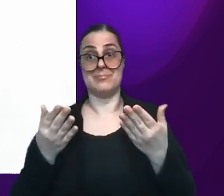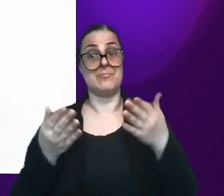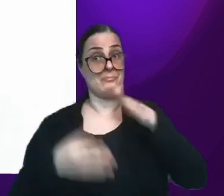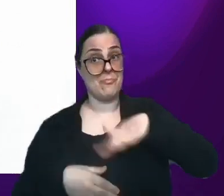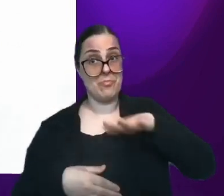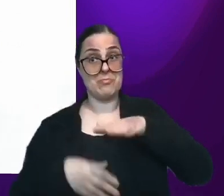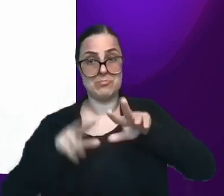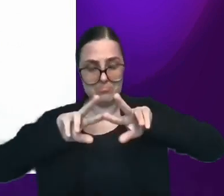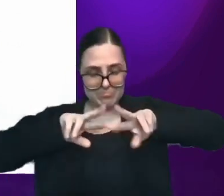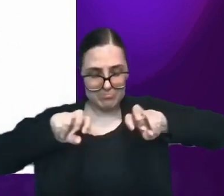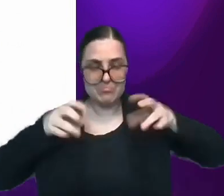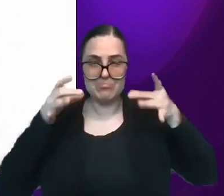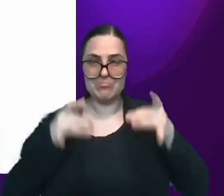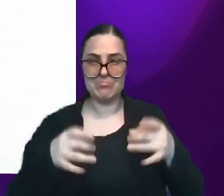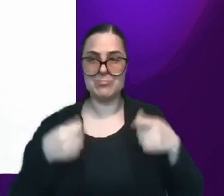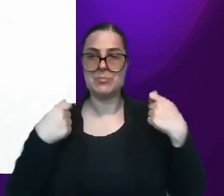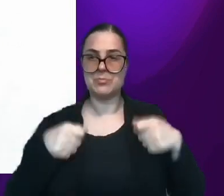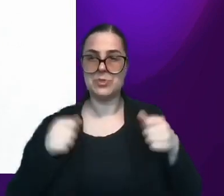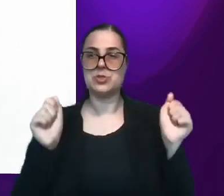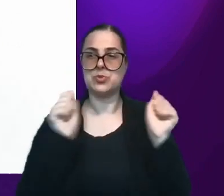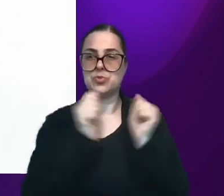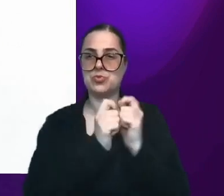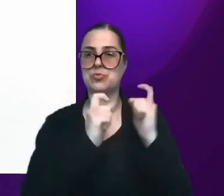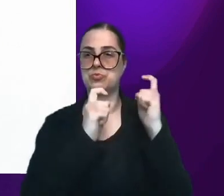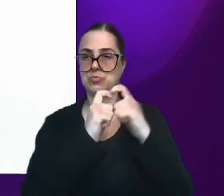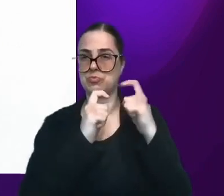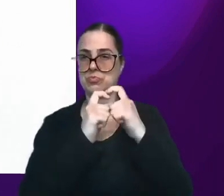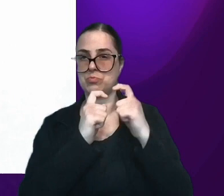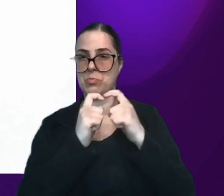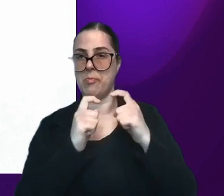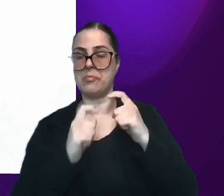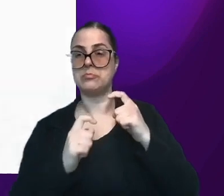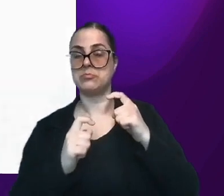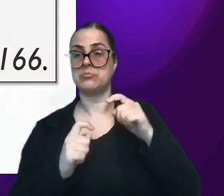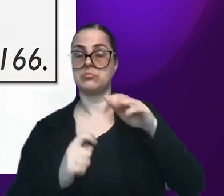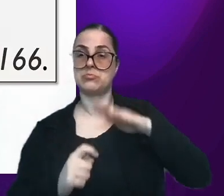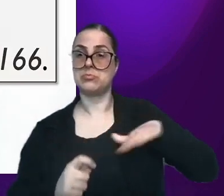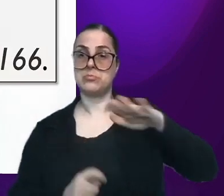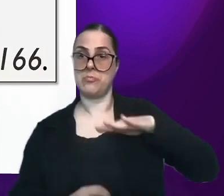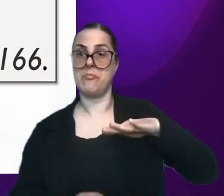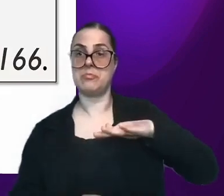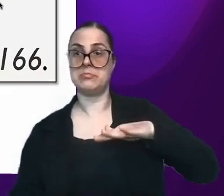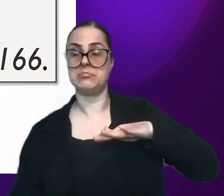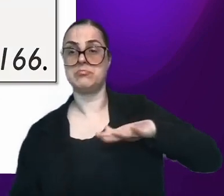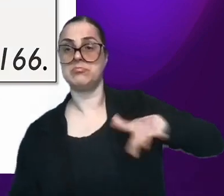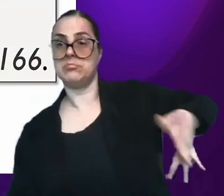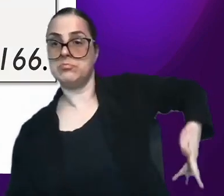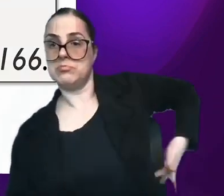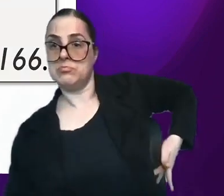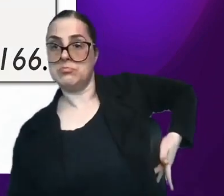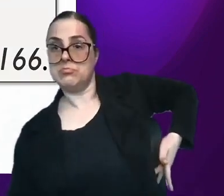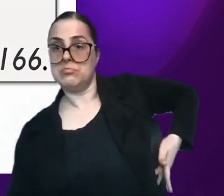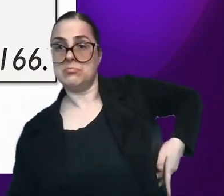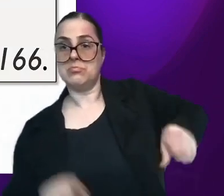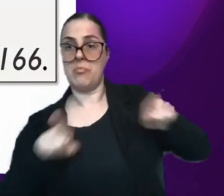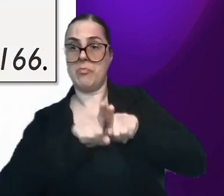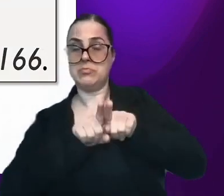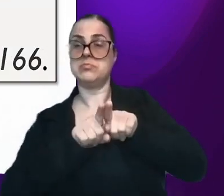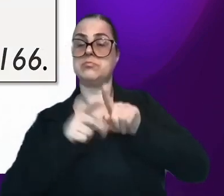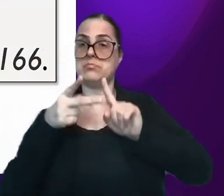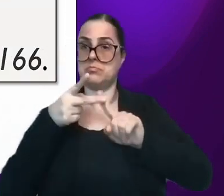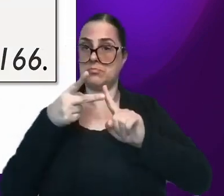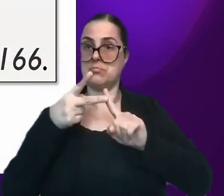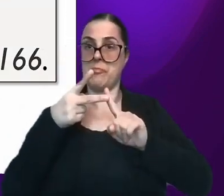mais, junto com o nefrologista, com o intensivista, já foi aqui comentado. E aqui eu termino com